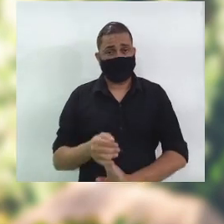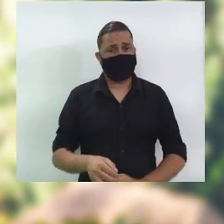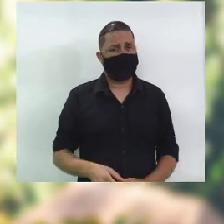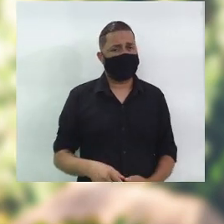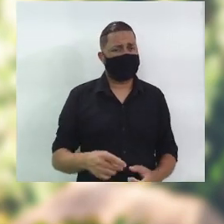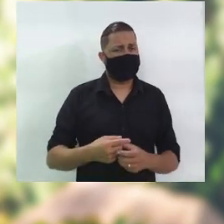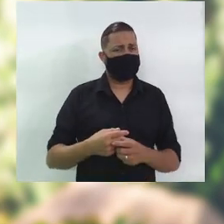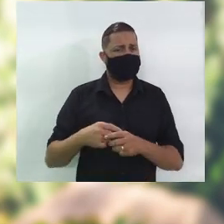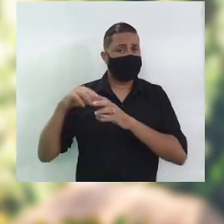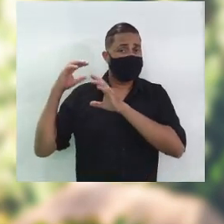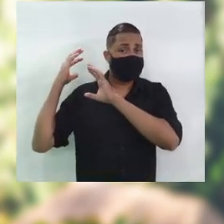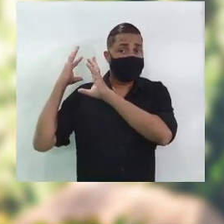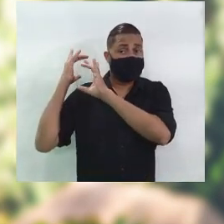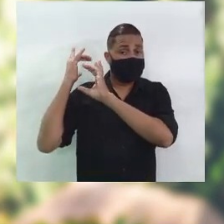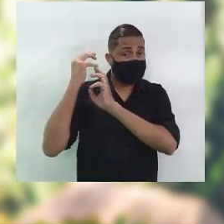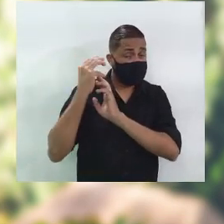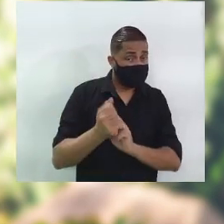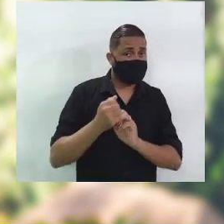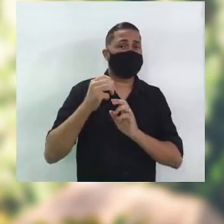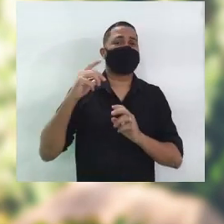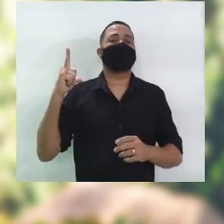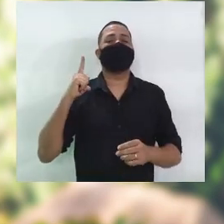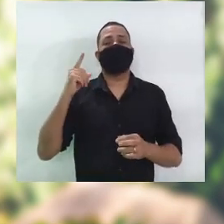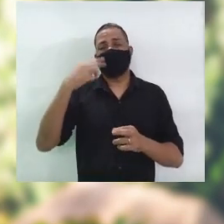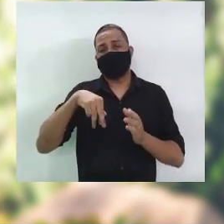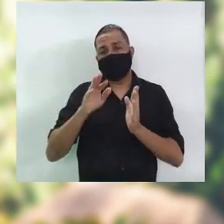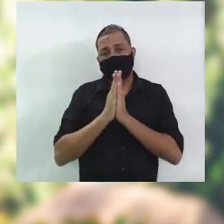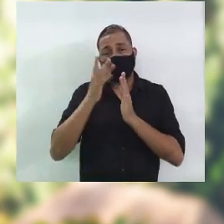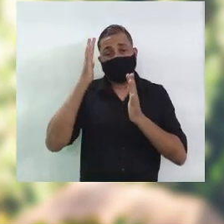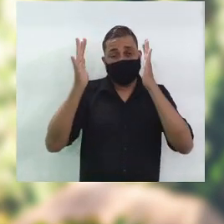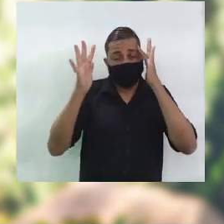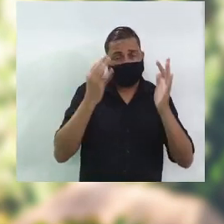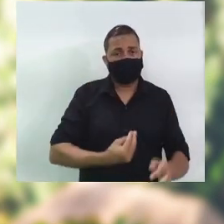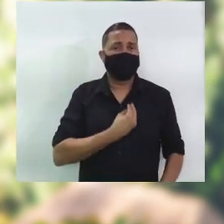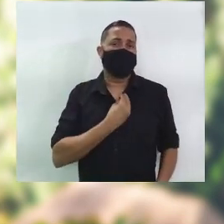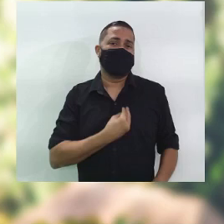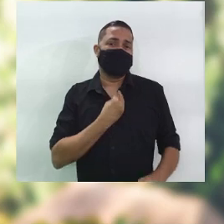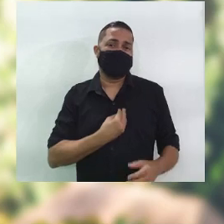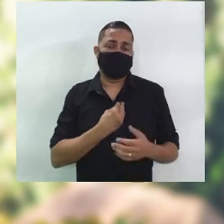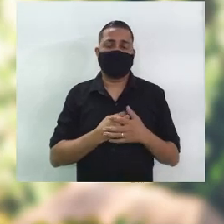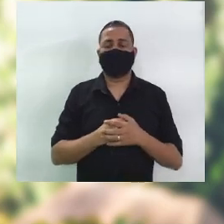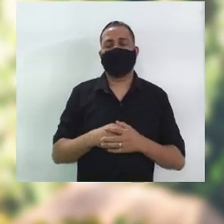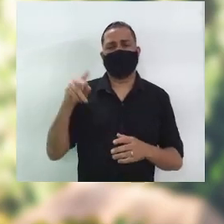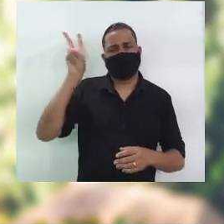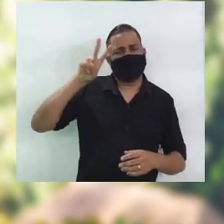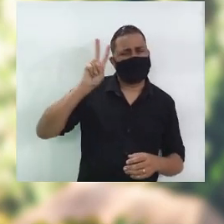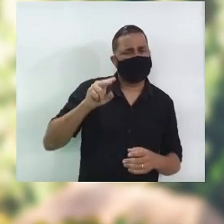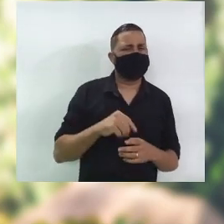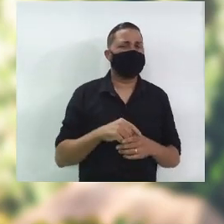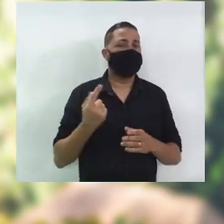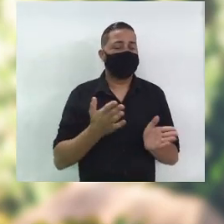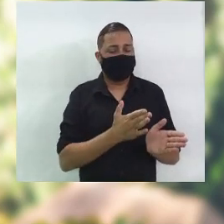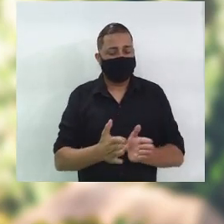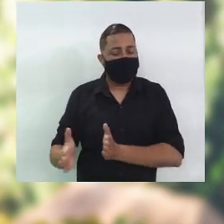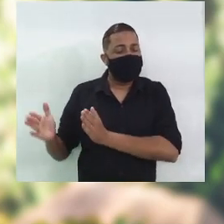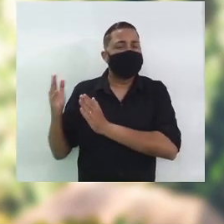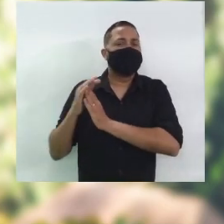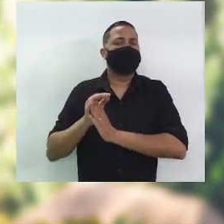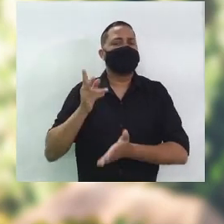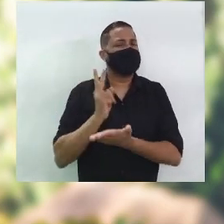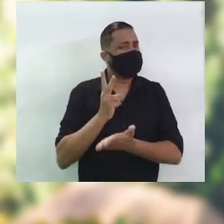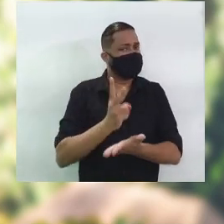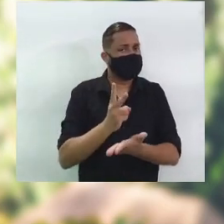grandes tradições religiosas e filosofias de vida. Lembrando sempre que a nossa série ela busca o quê?